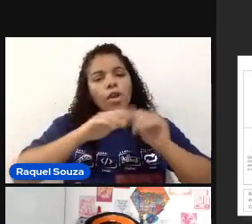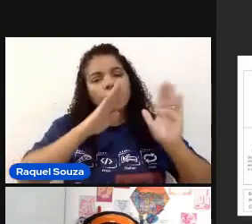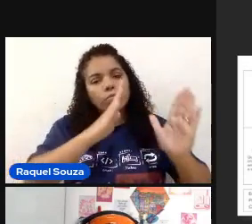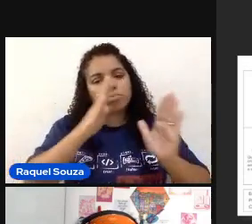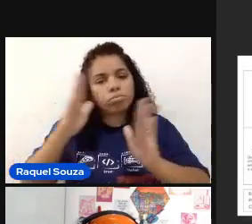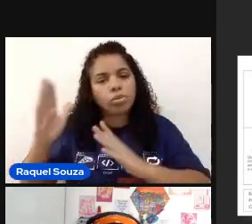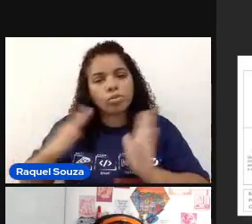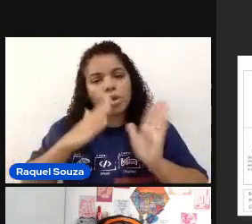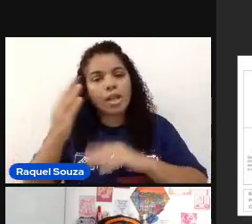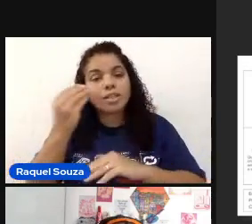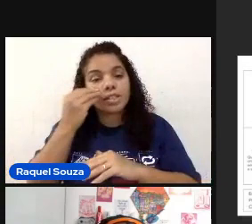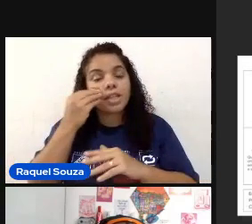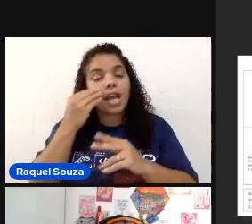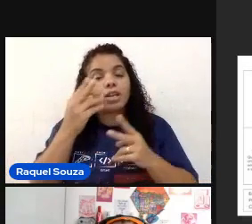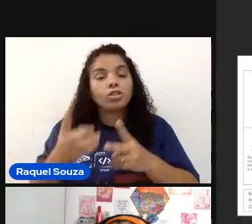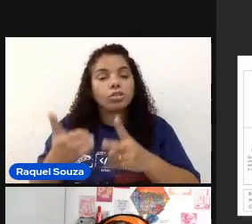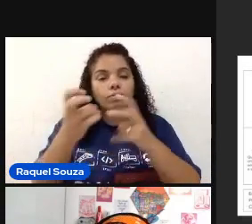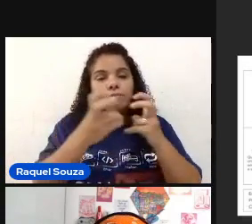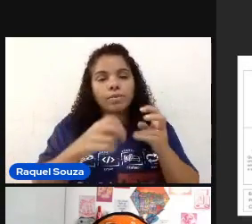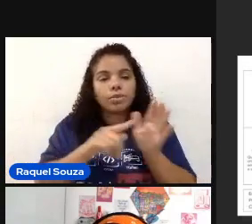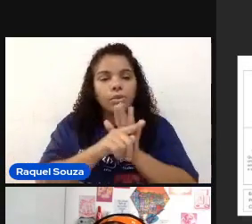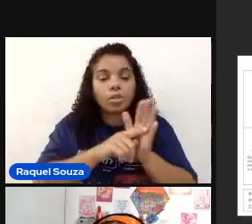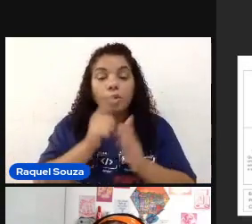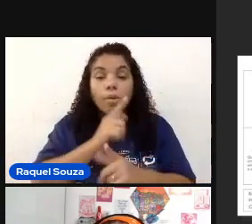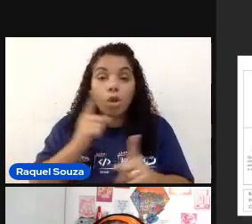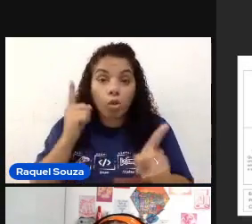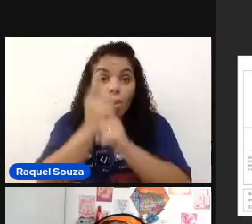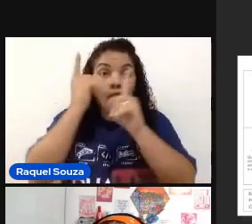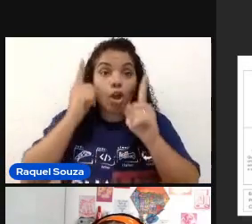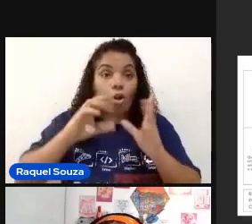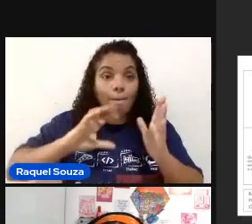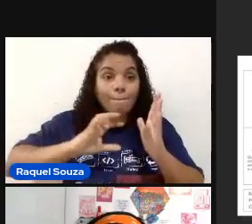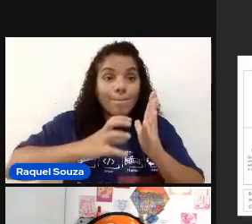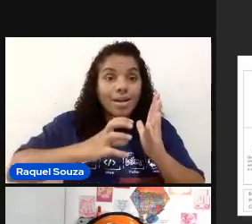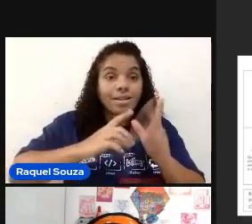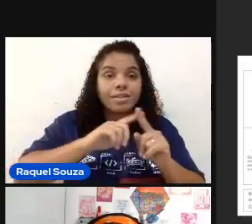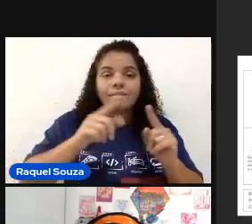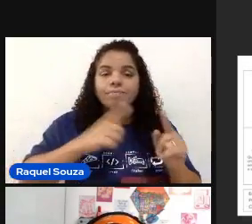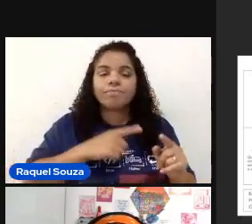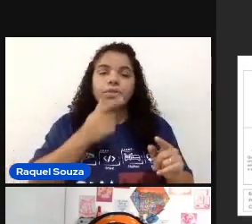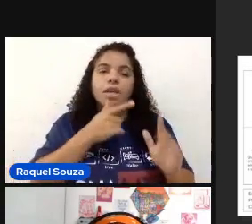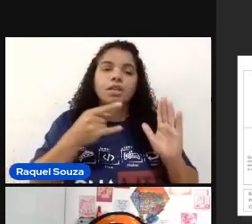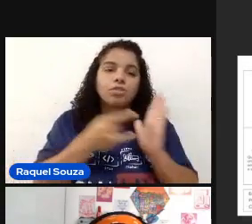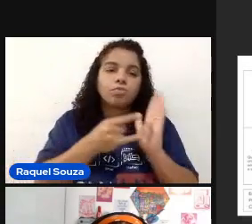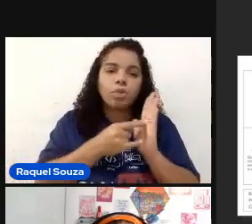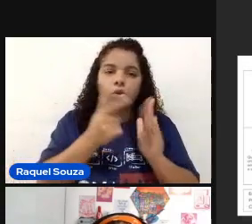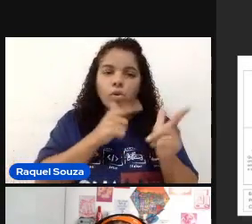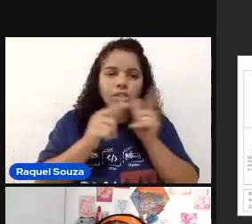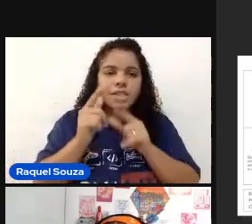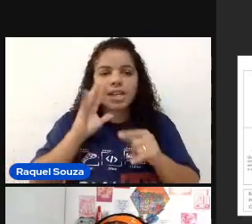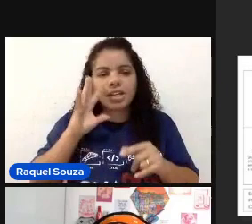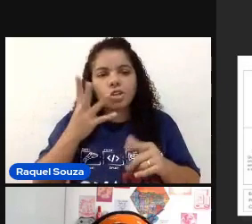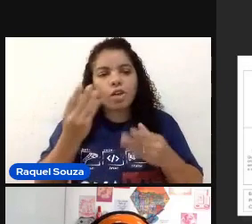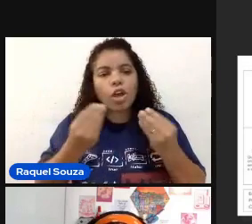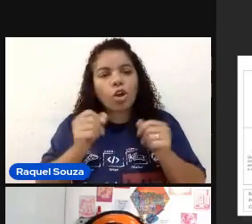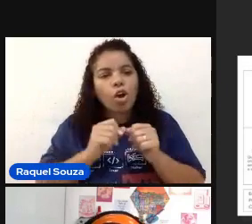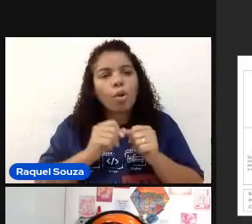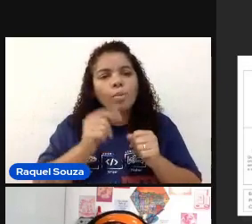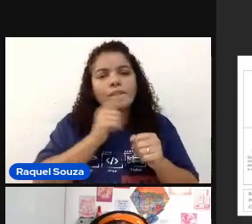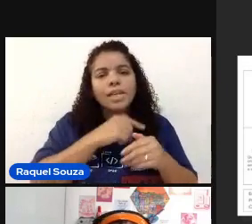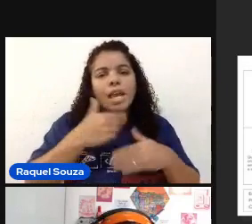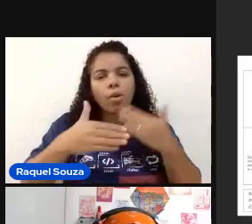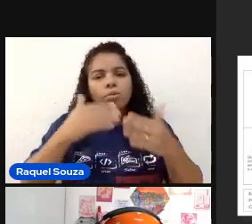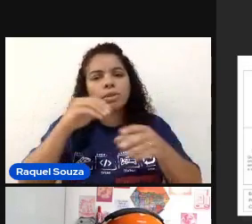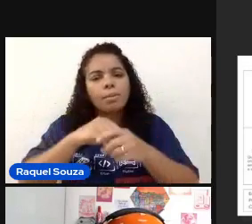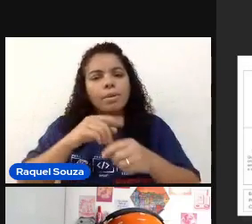exploratório. Para quê? Para que quando eu encontrar o bug, o desenvolvedor ele consiga entender como foi que eu caminhei dentro